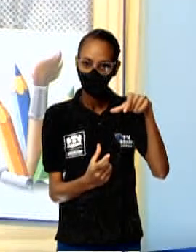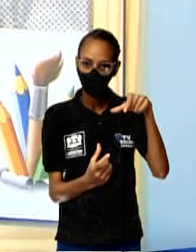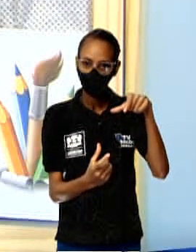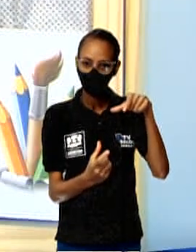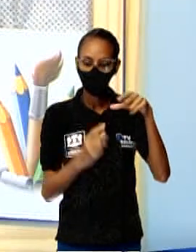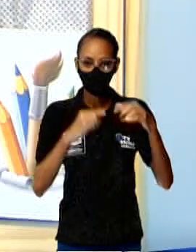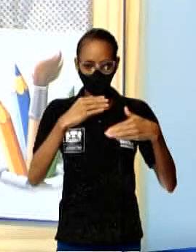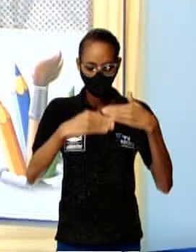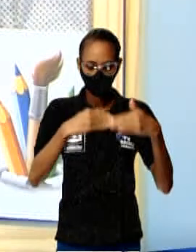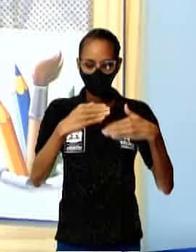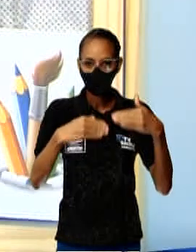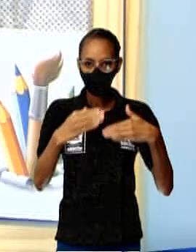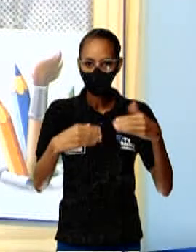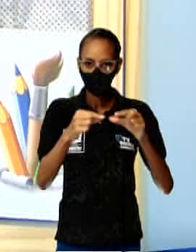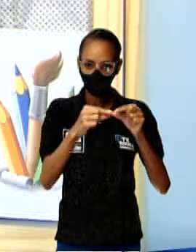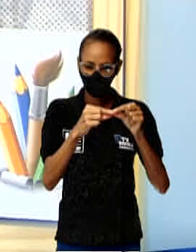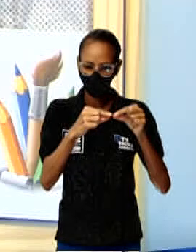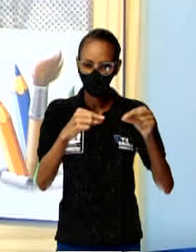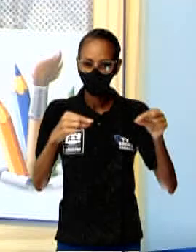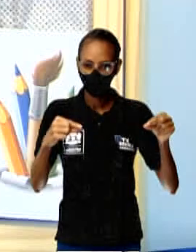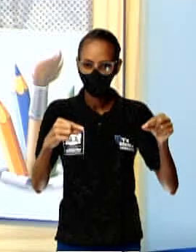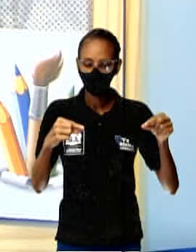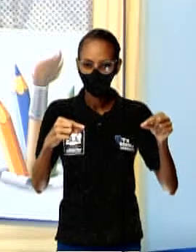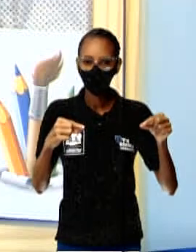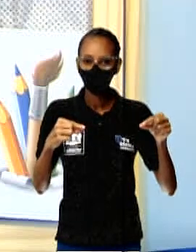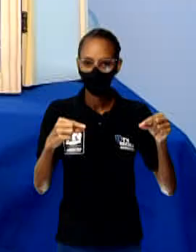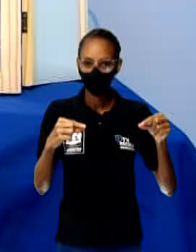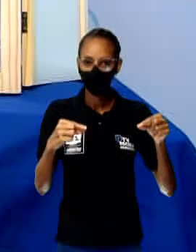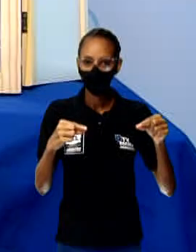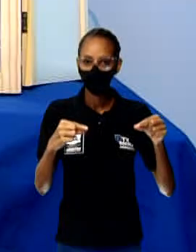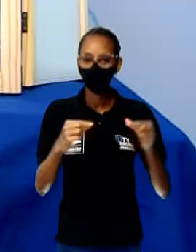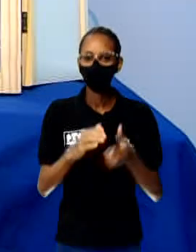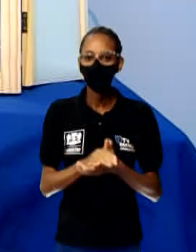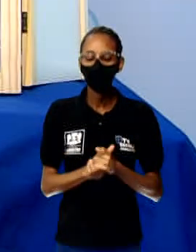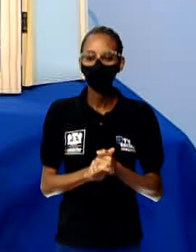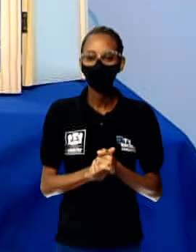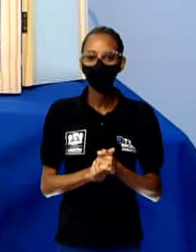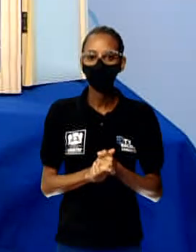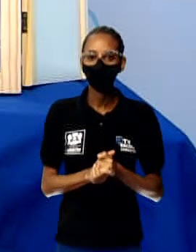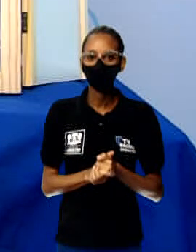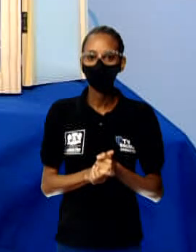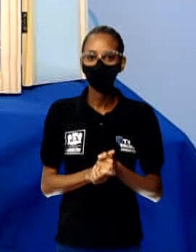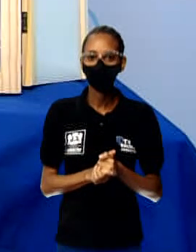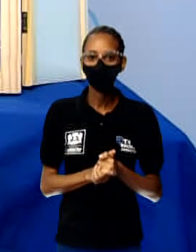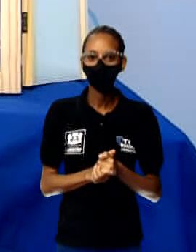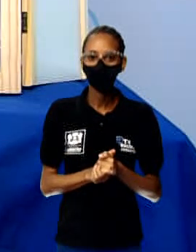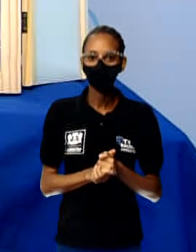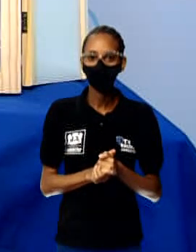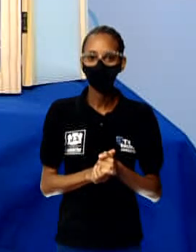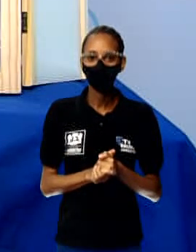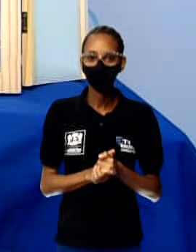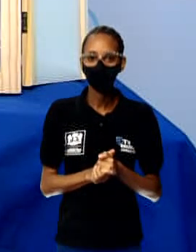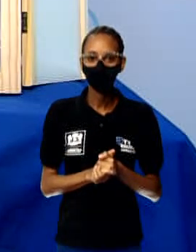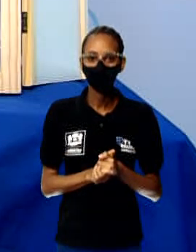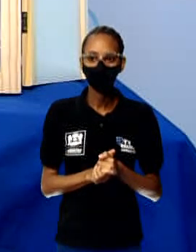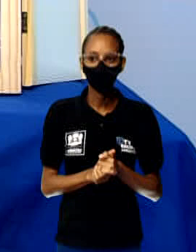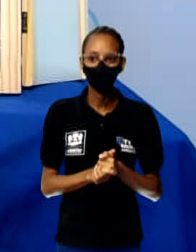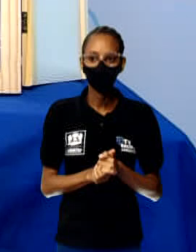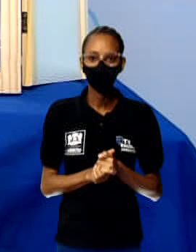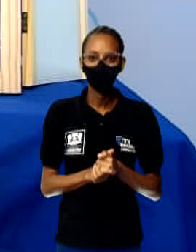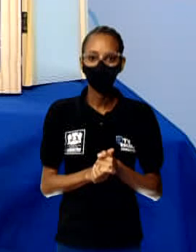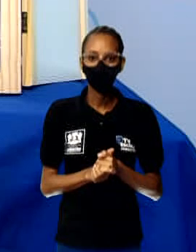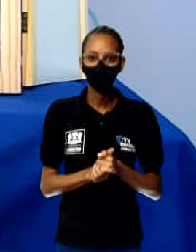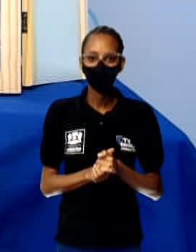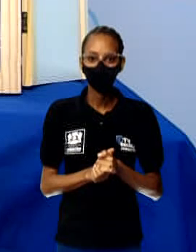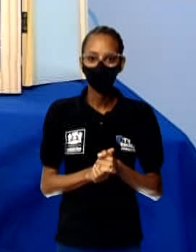o plano Du coloquei aqui envolvido de um lado envolvido